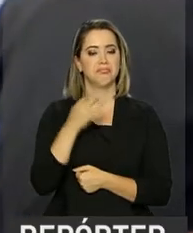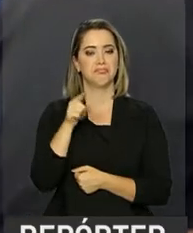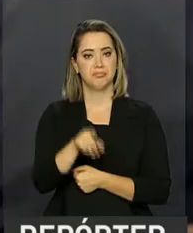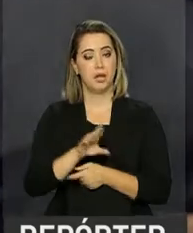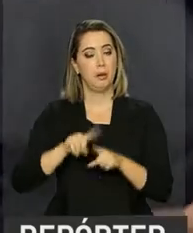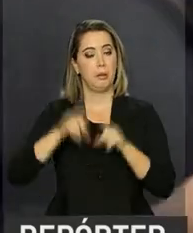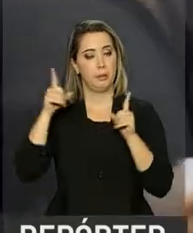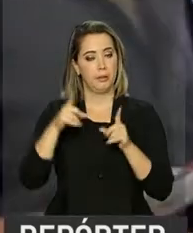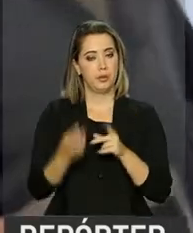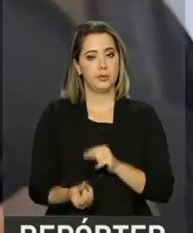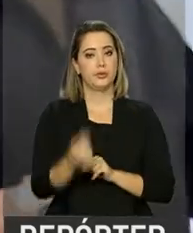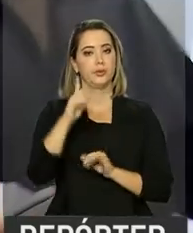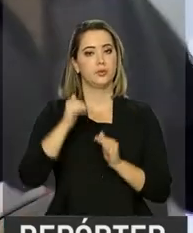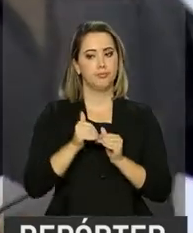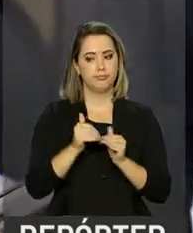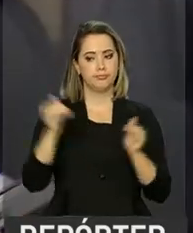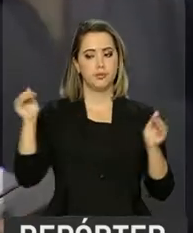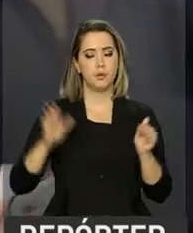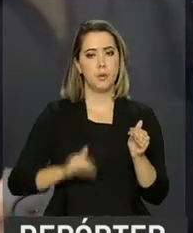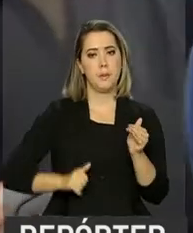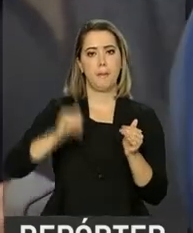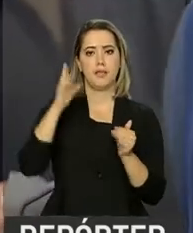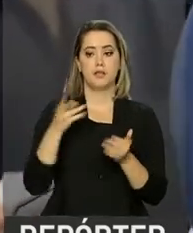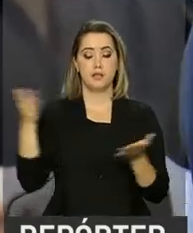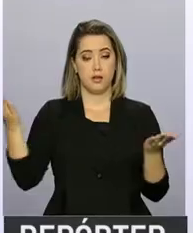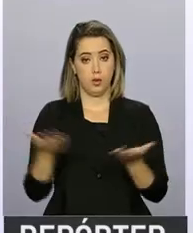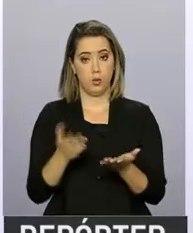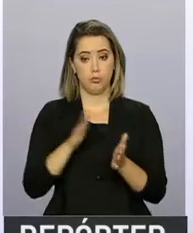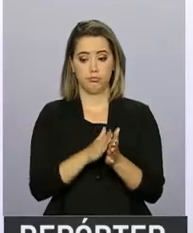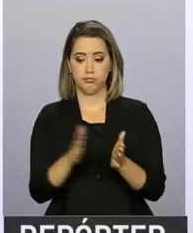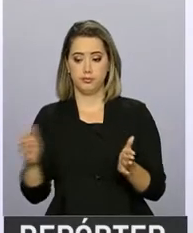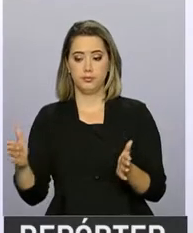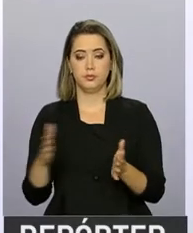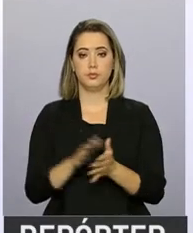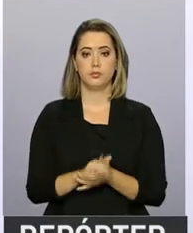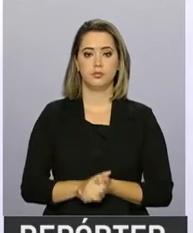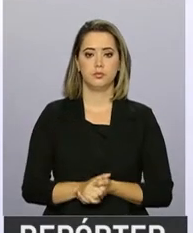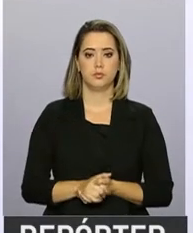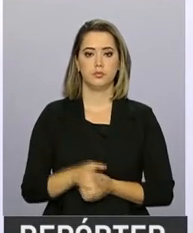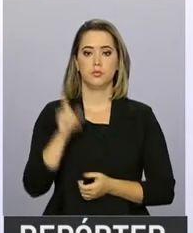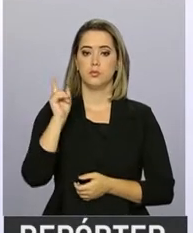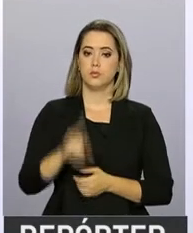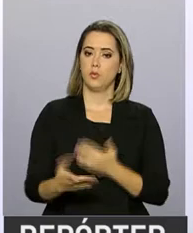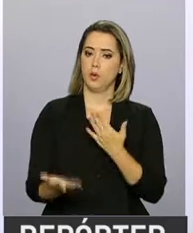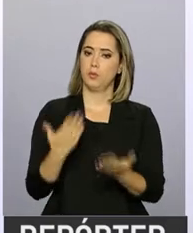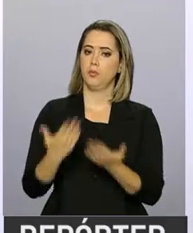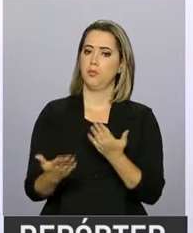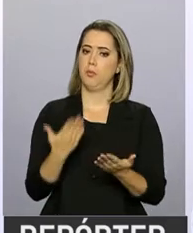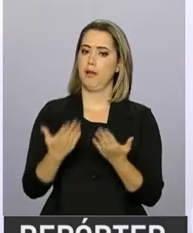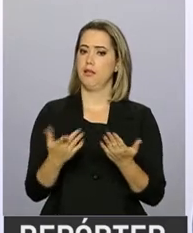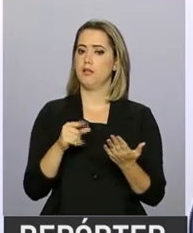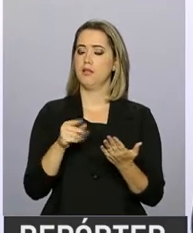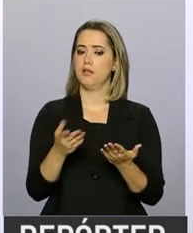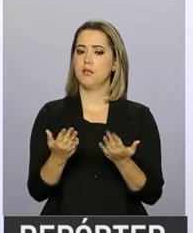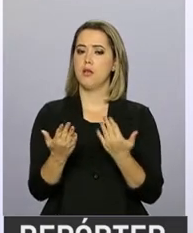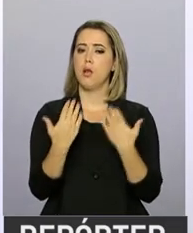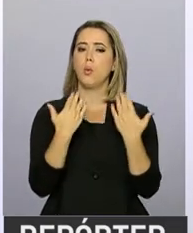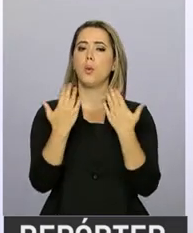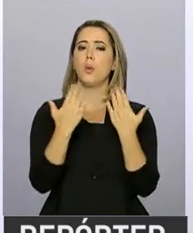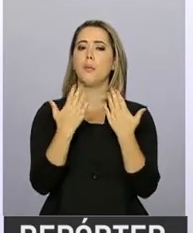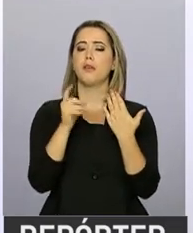valor deve aumentar com mais essa fase é um balanço extremamente positivo a medida